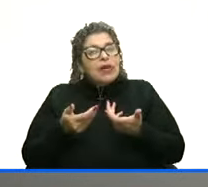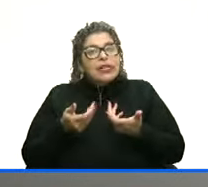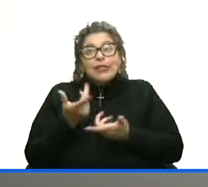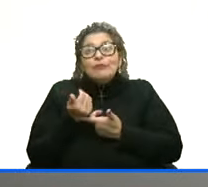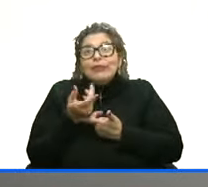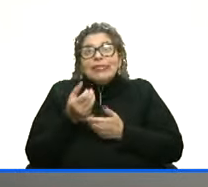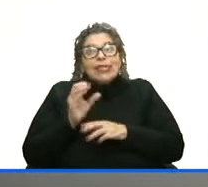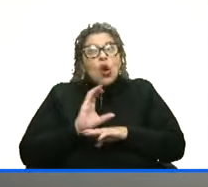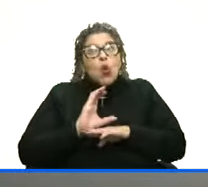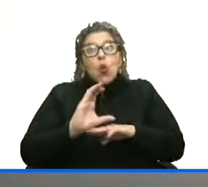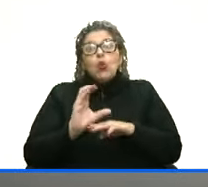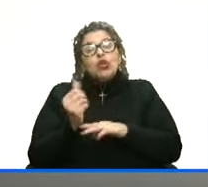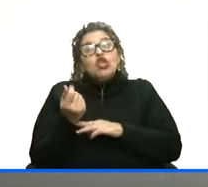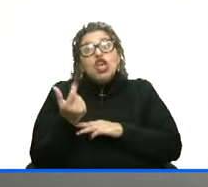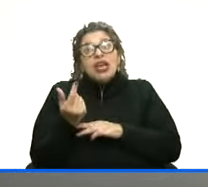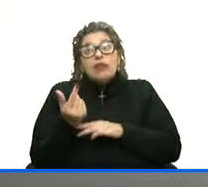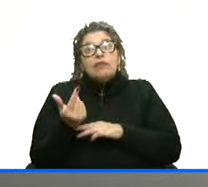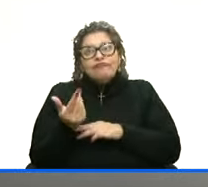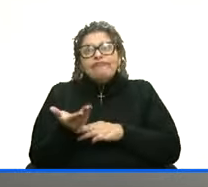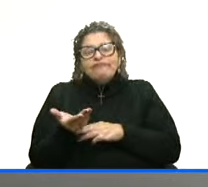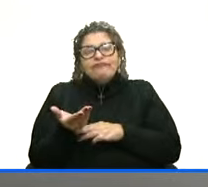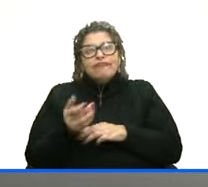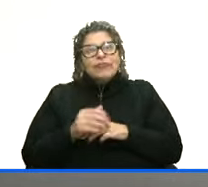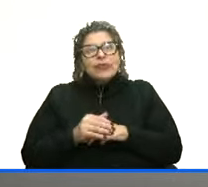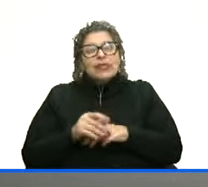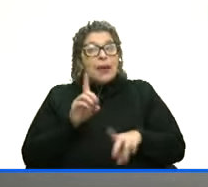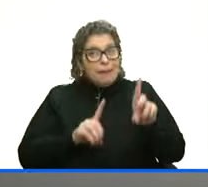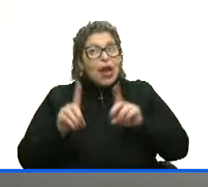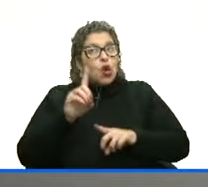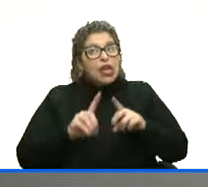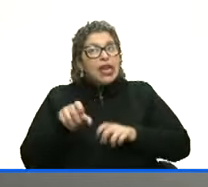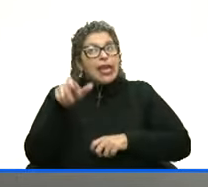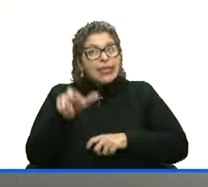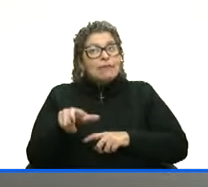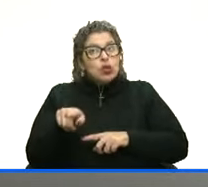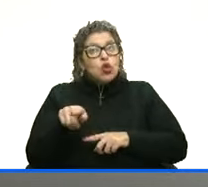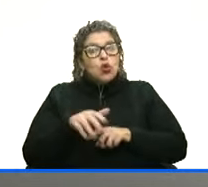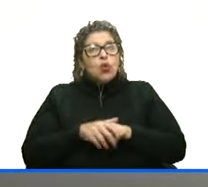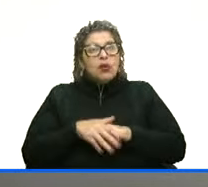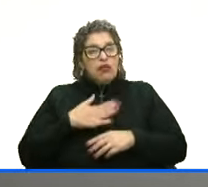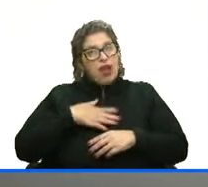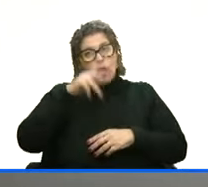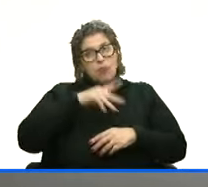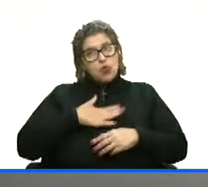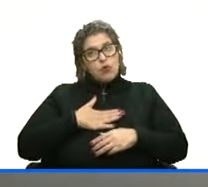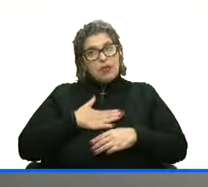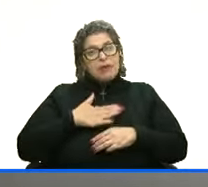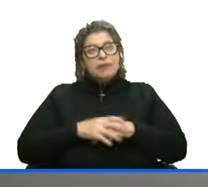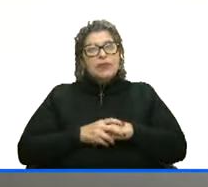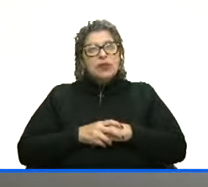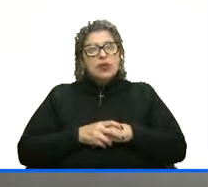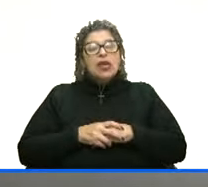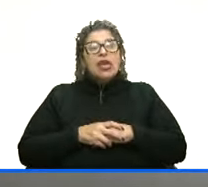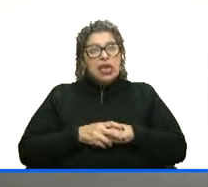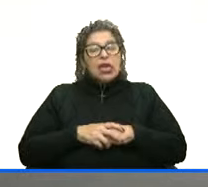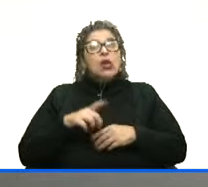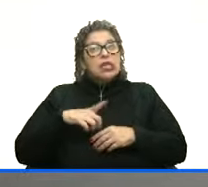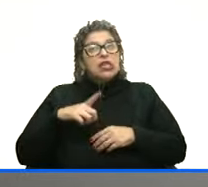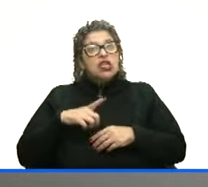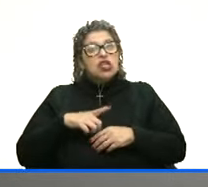para isso, não tem. Então, a maioria de nós, e eu posso dizer por mim, que deixei de